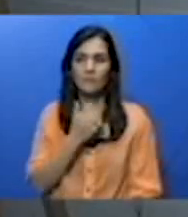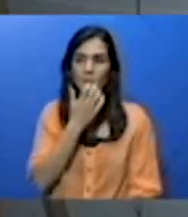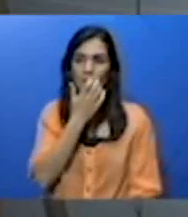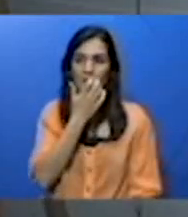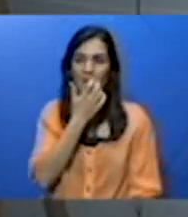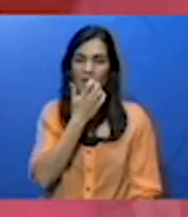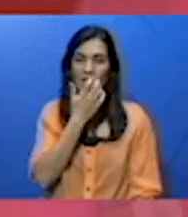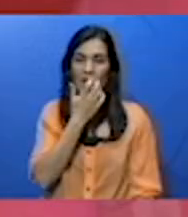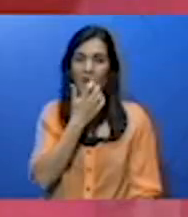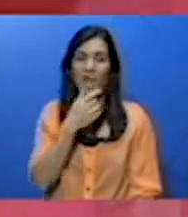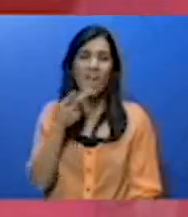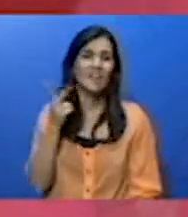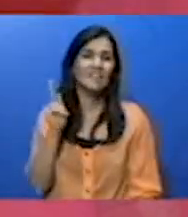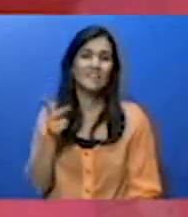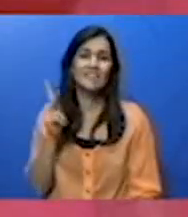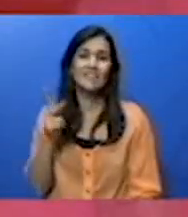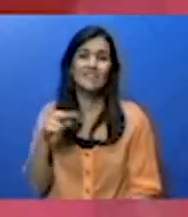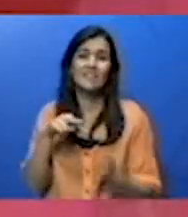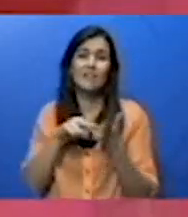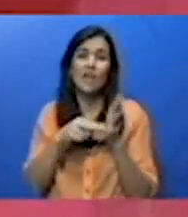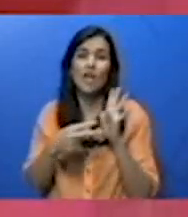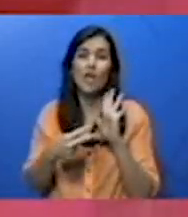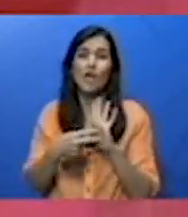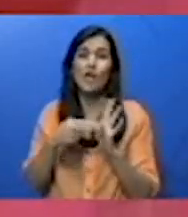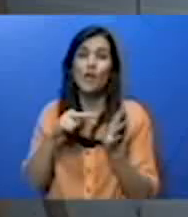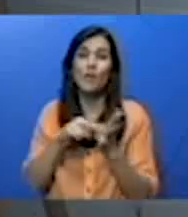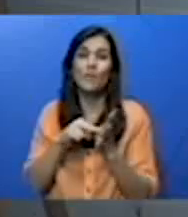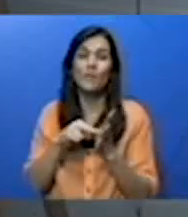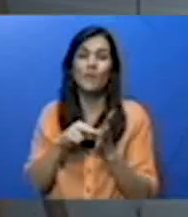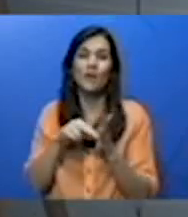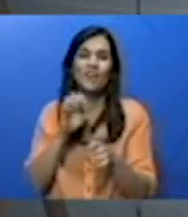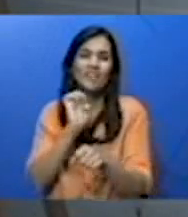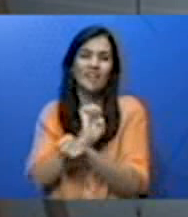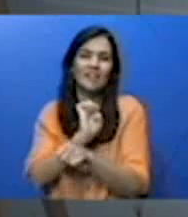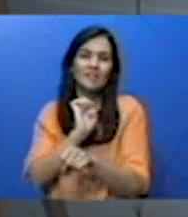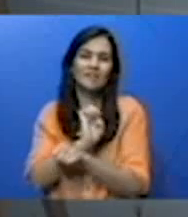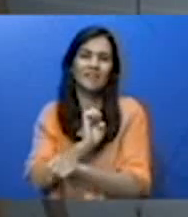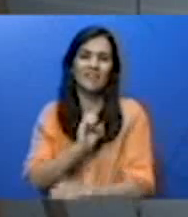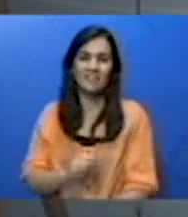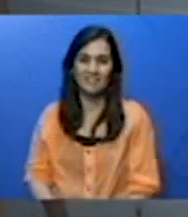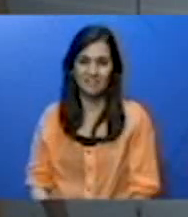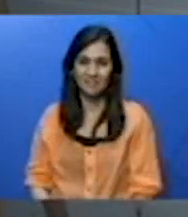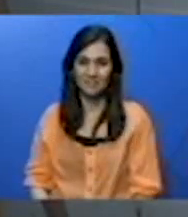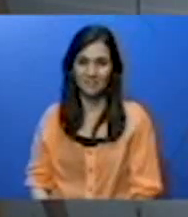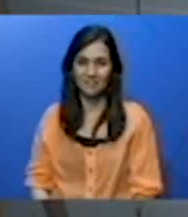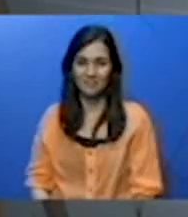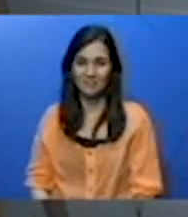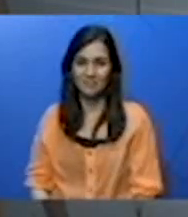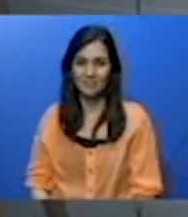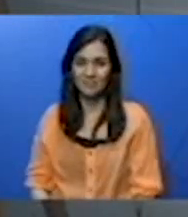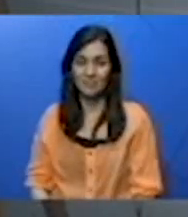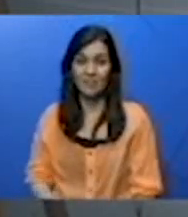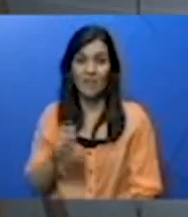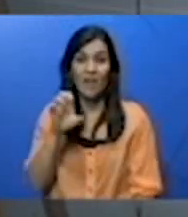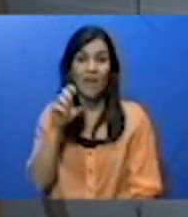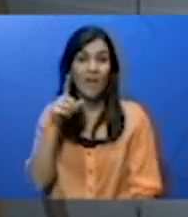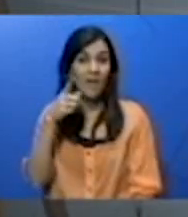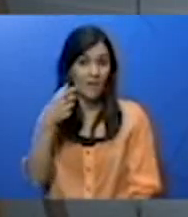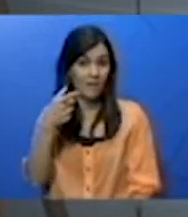É ser símbolo de esperança! Muito bem! É com